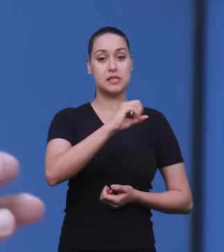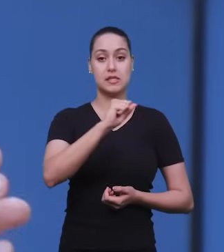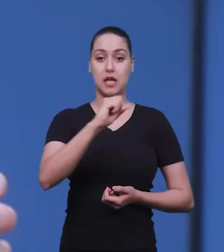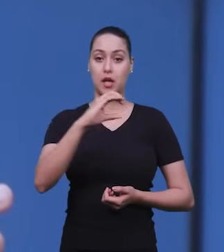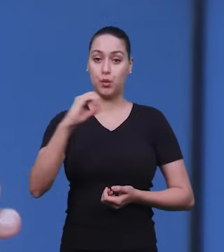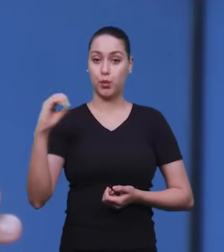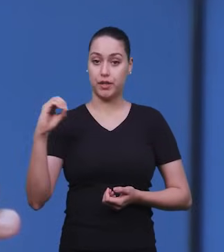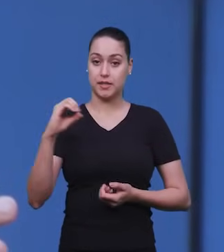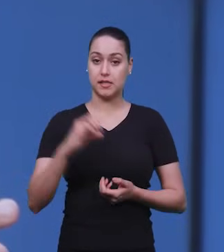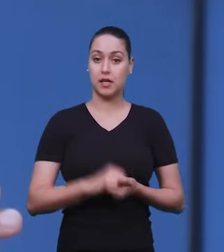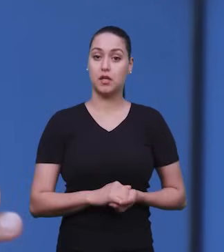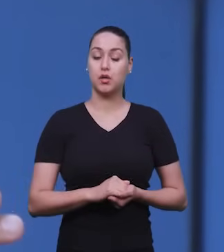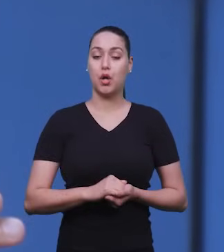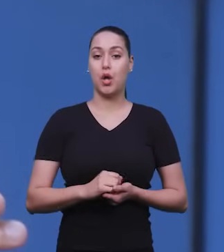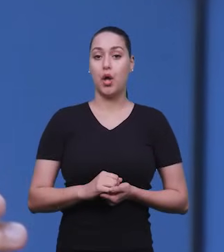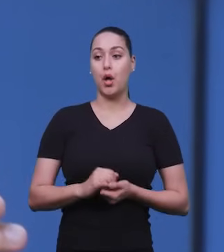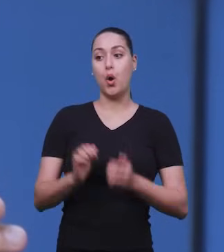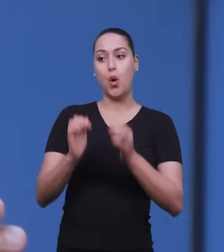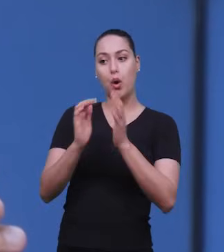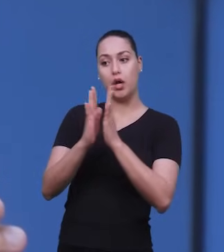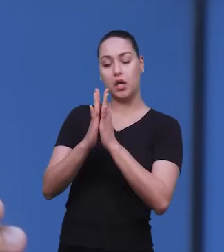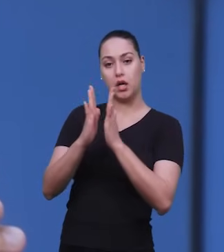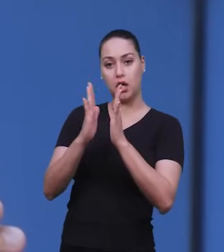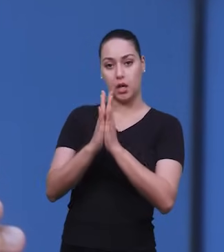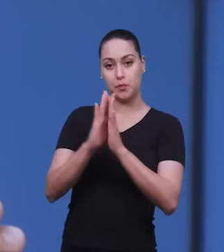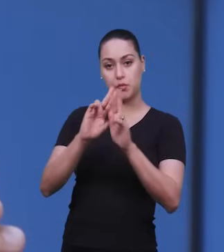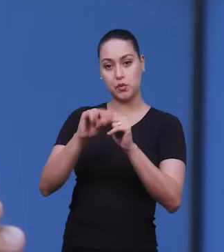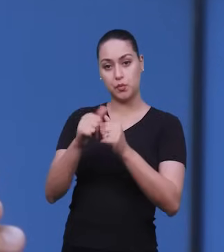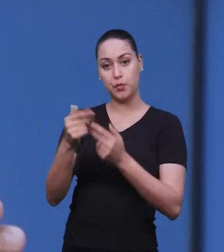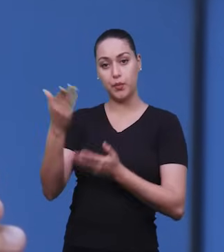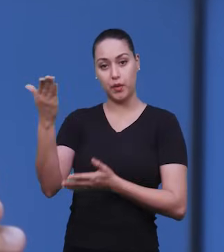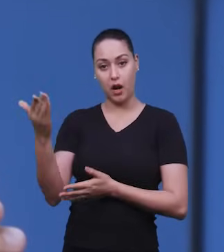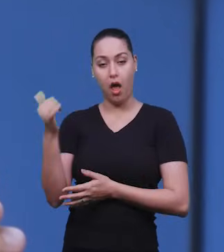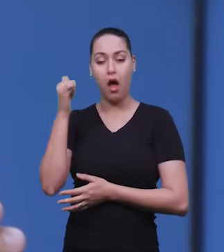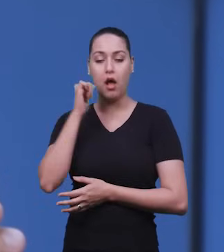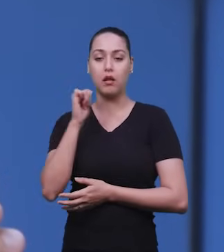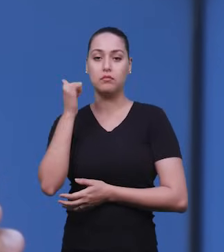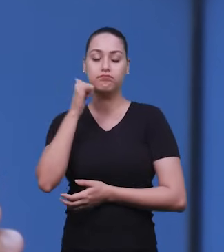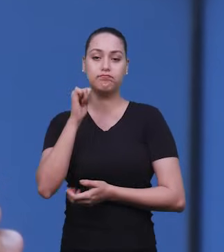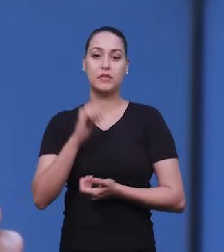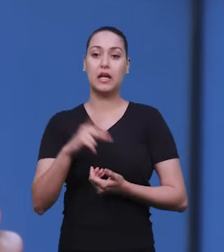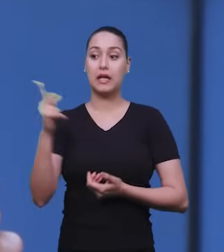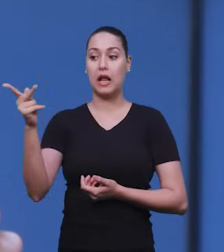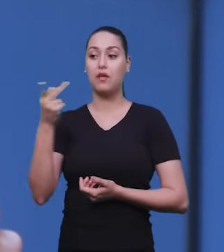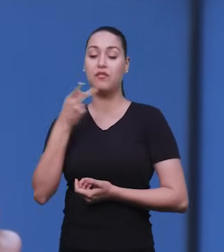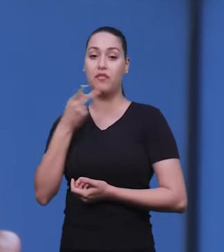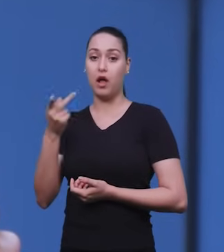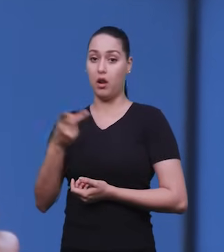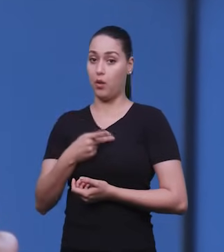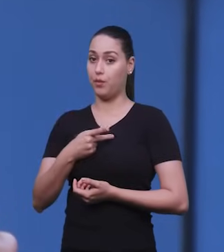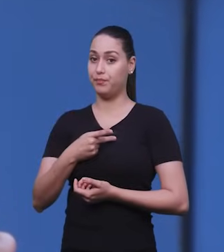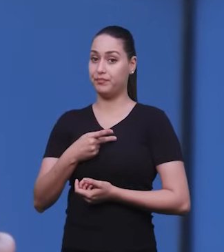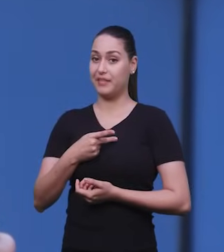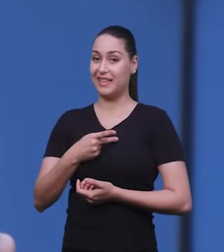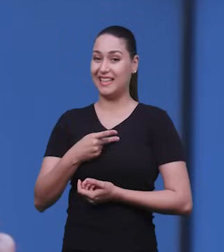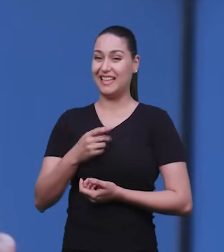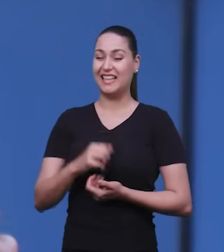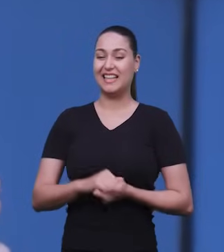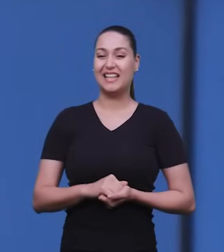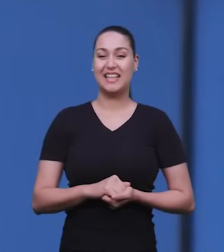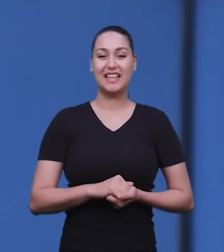e oramos por ela, e ali ela falou o seguinte: o pastor que atendeu